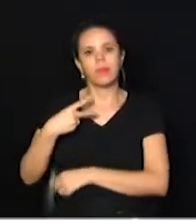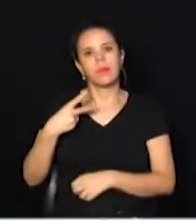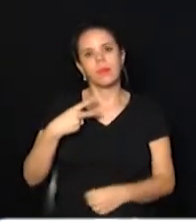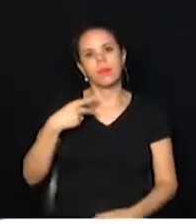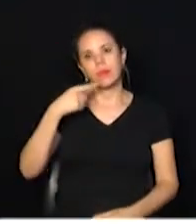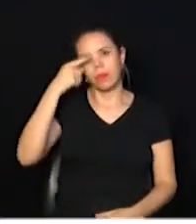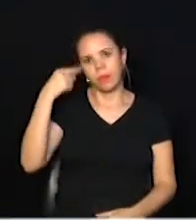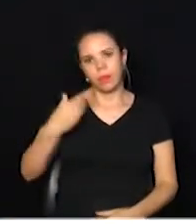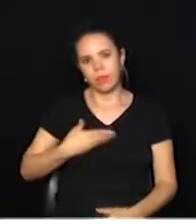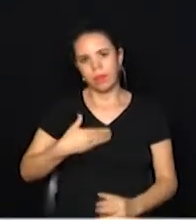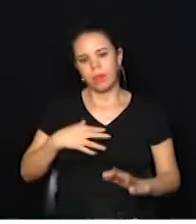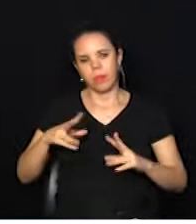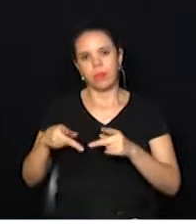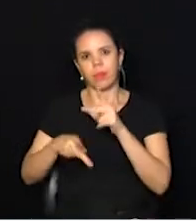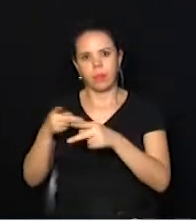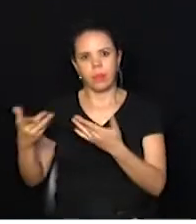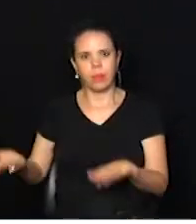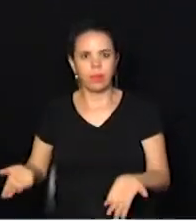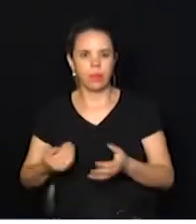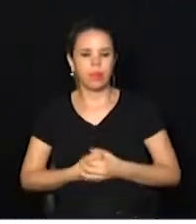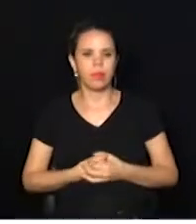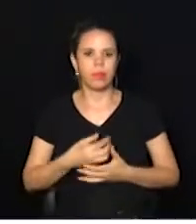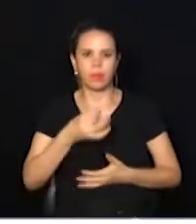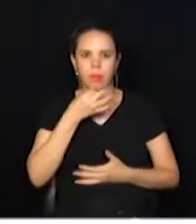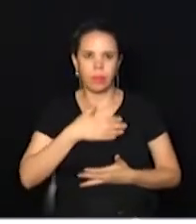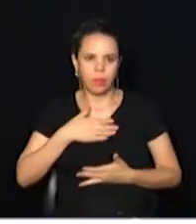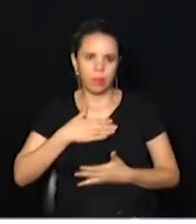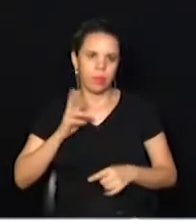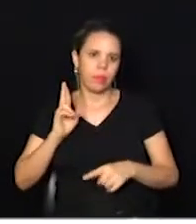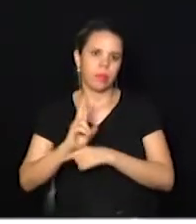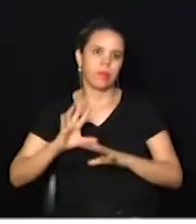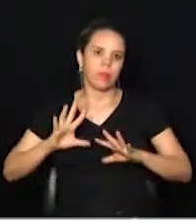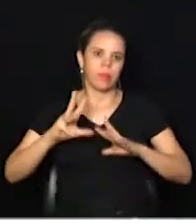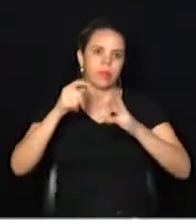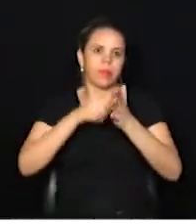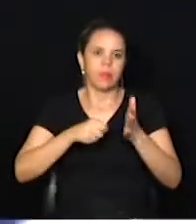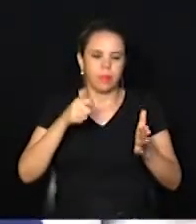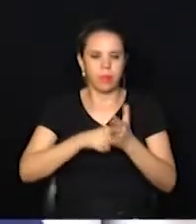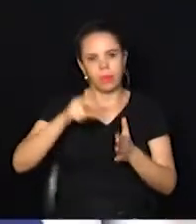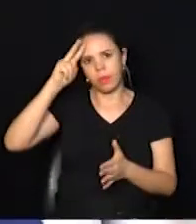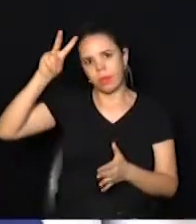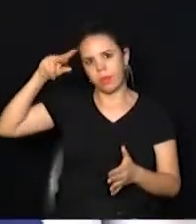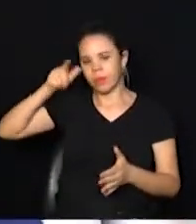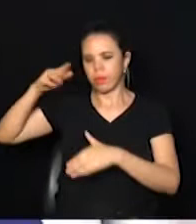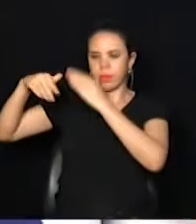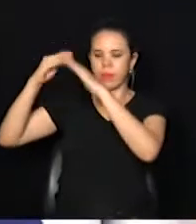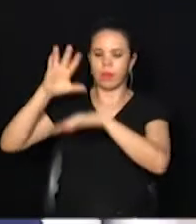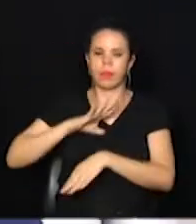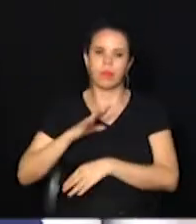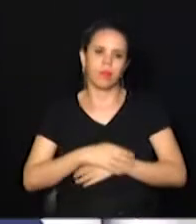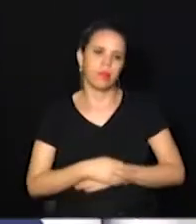os colegas. Essa bancada, para mim, representa tudo aquilo de história que nós construímos nessa